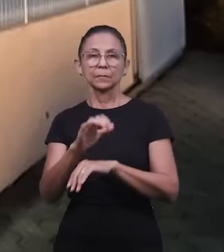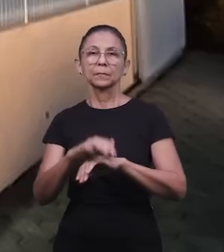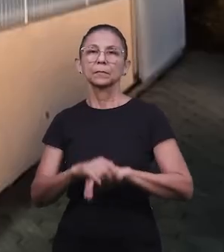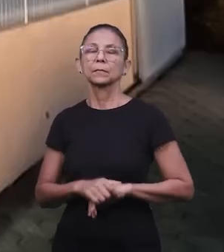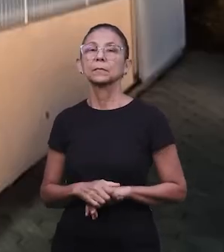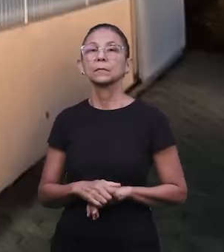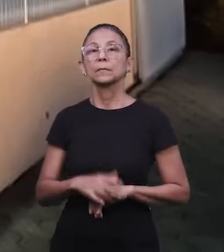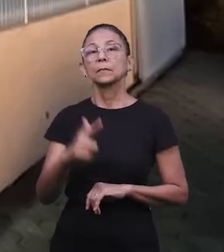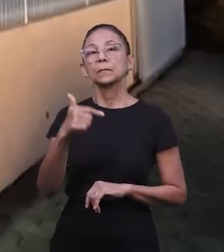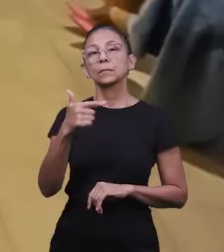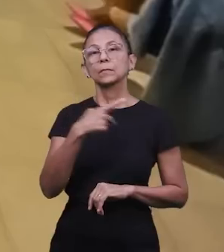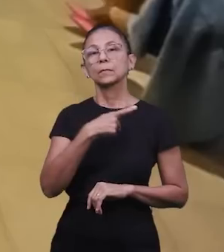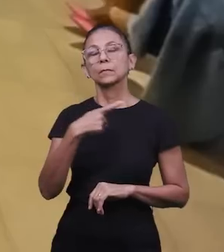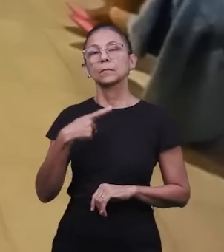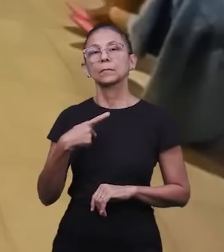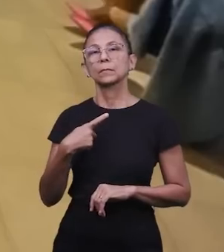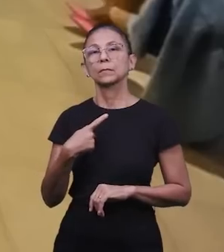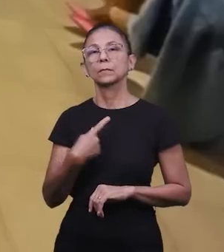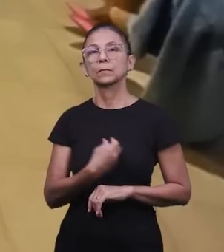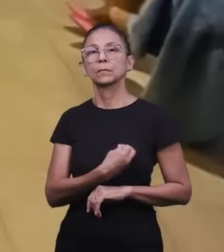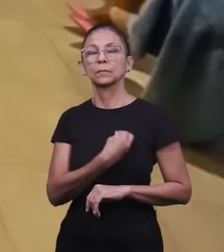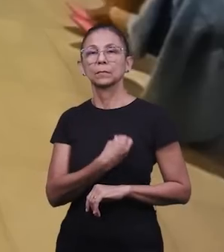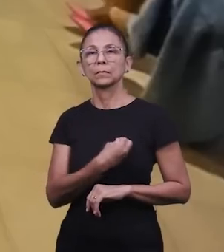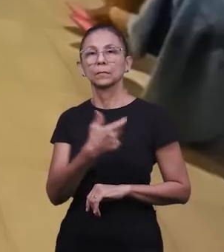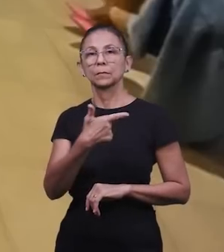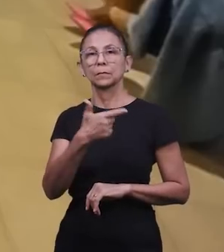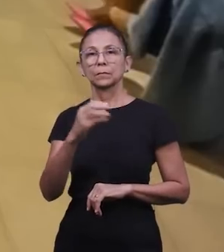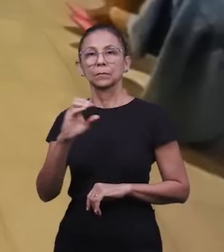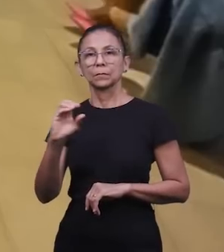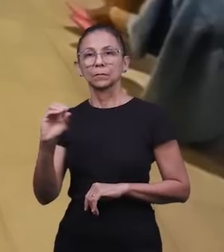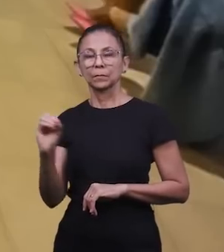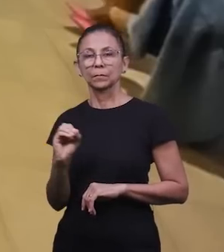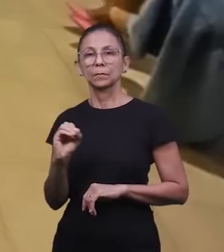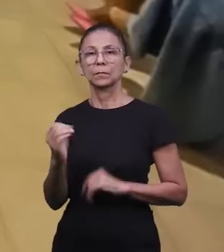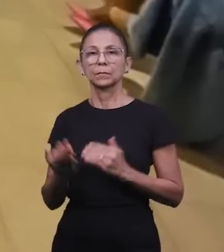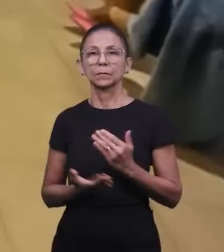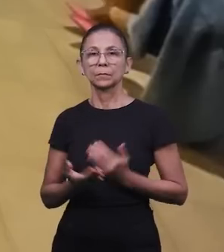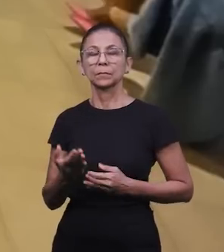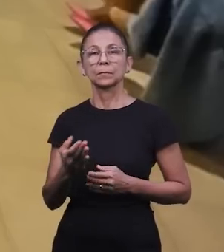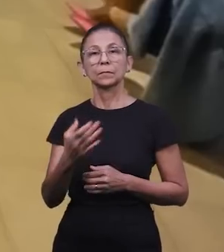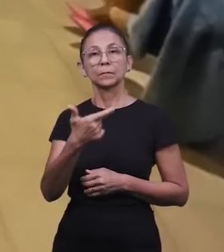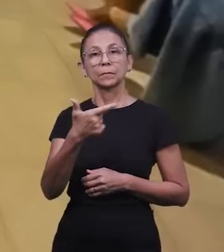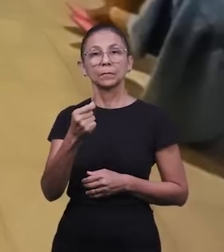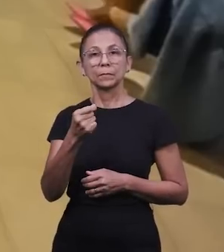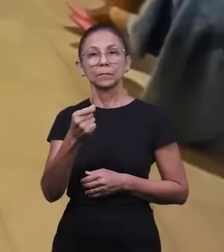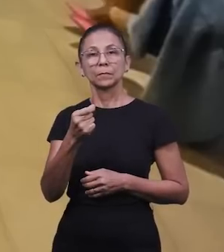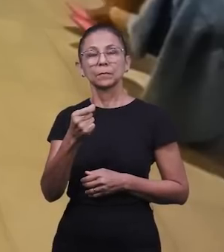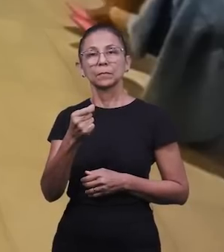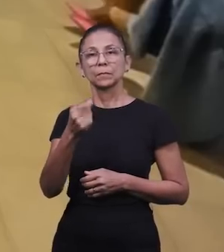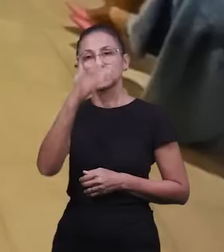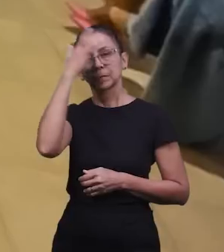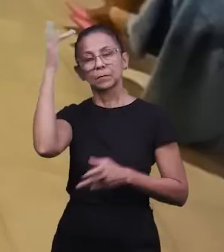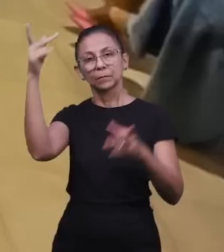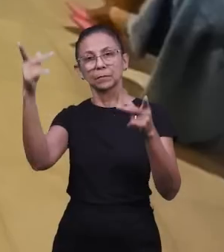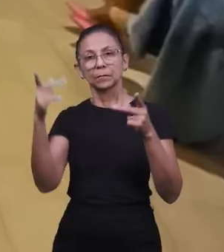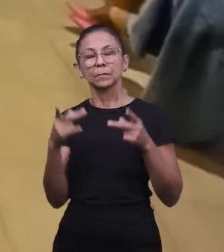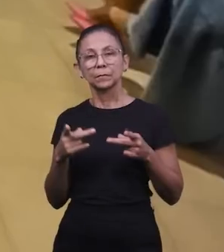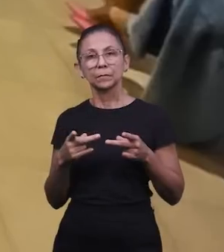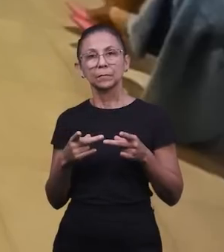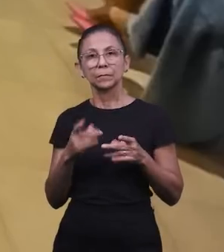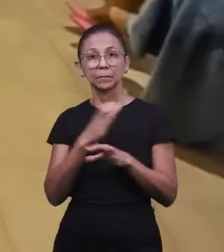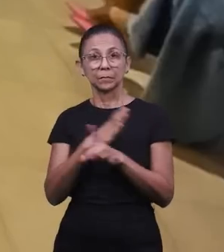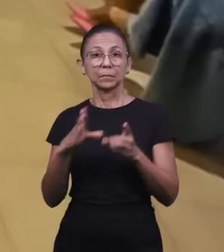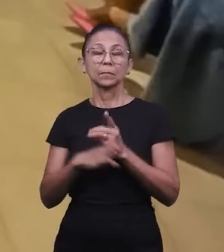com a presença de 12 pastores, 200 irmãos e 20 visitantes. O culto